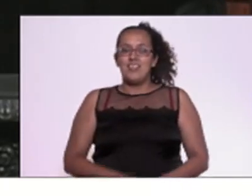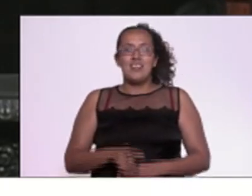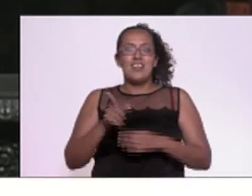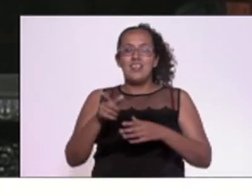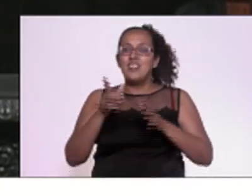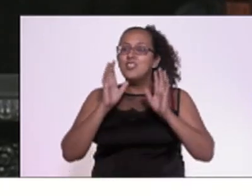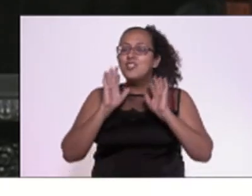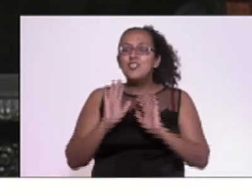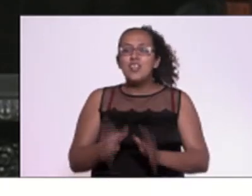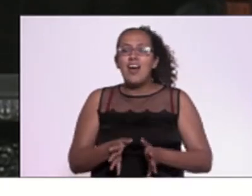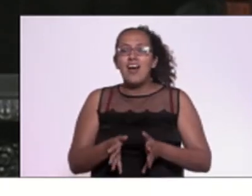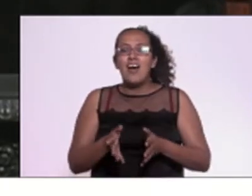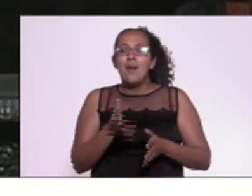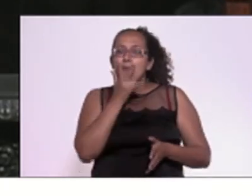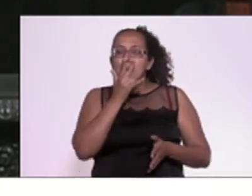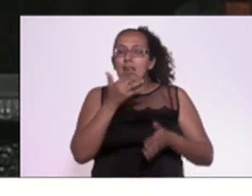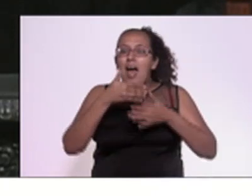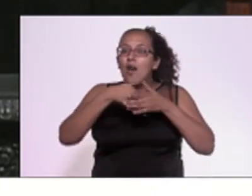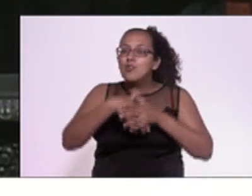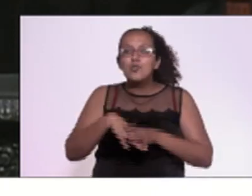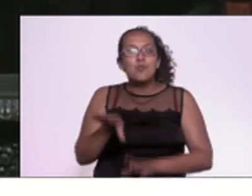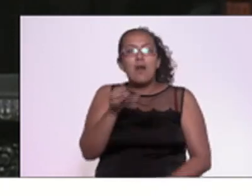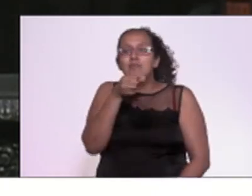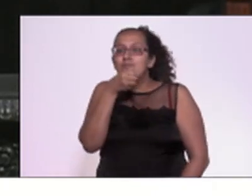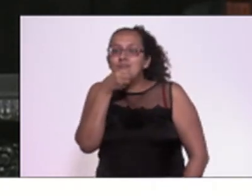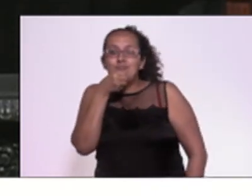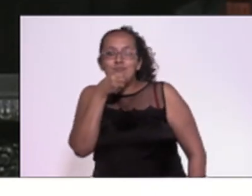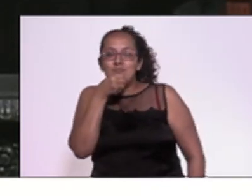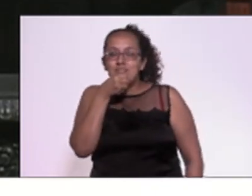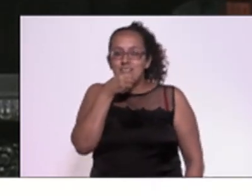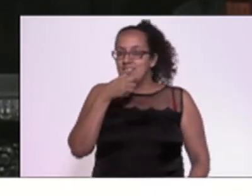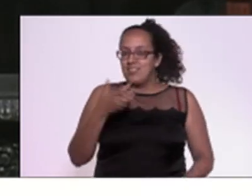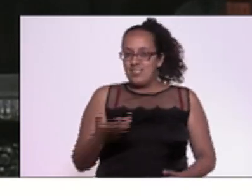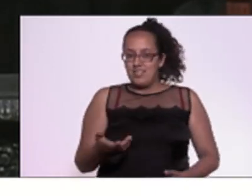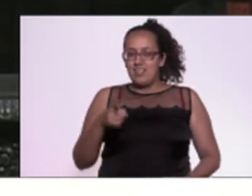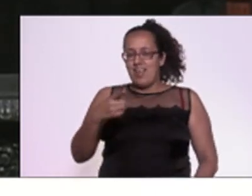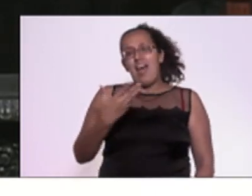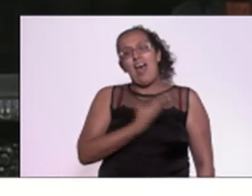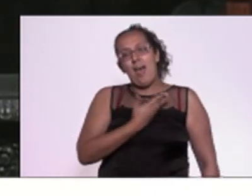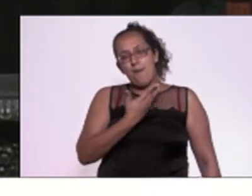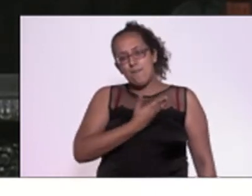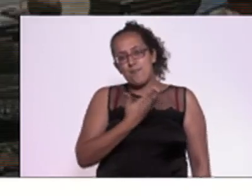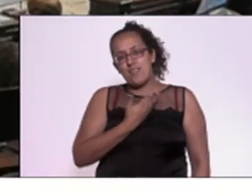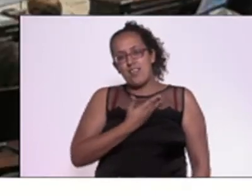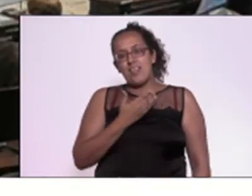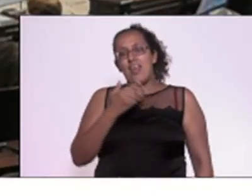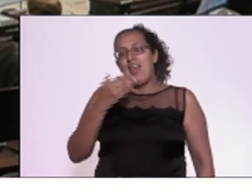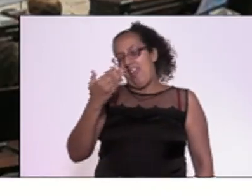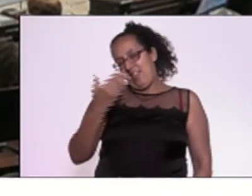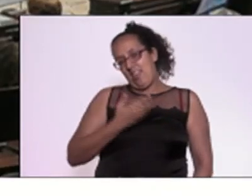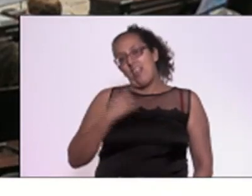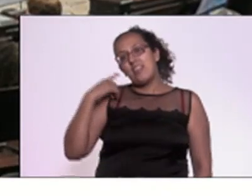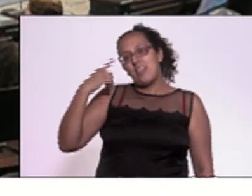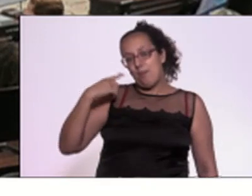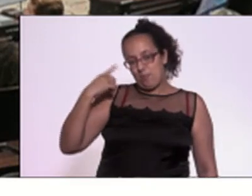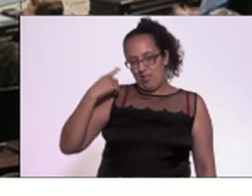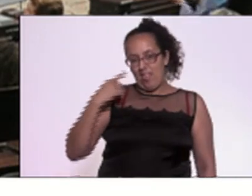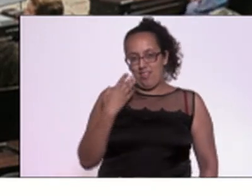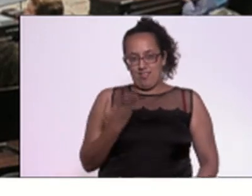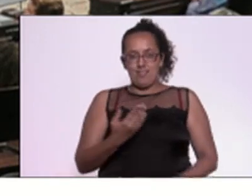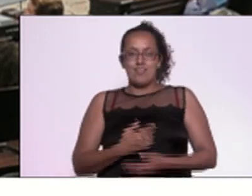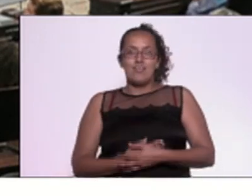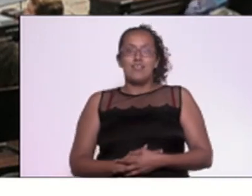muita gente, para a gente estimular a cultura nesse país, que é tão difícil de ser feita. Parabéns, que Deus te abençoe,